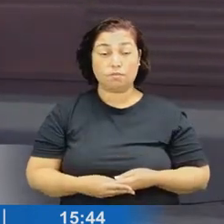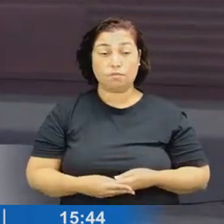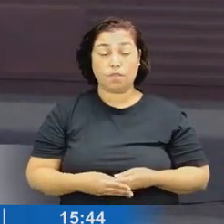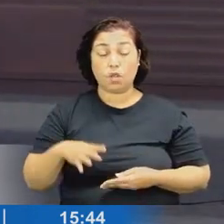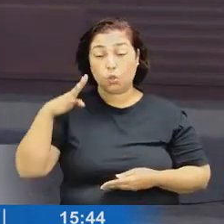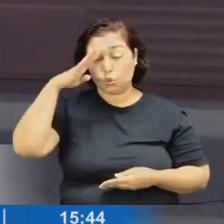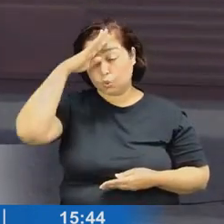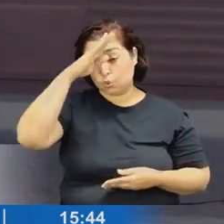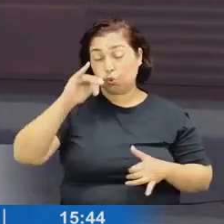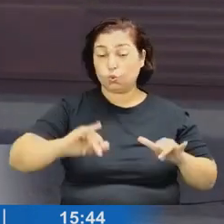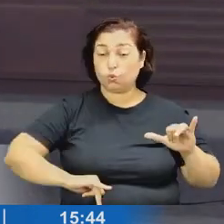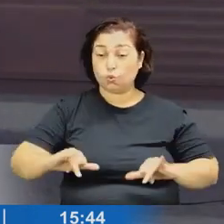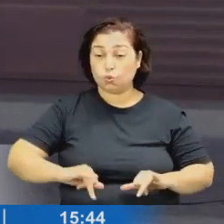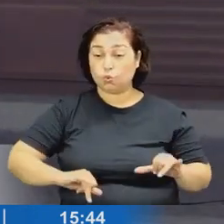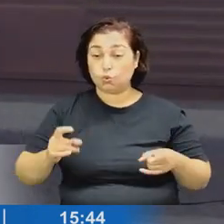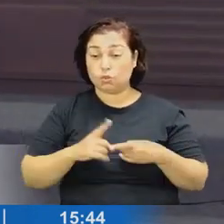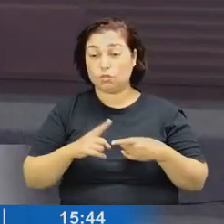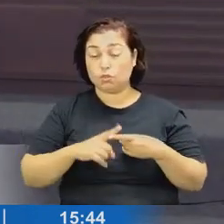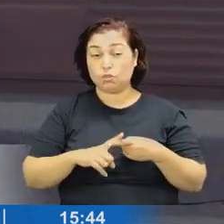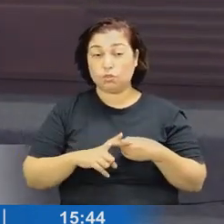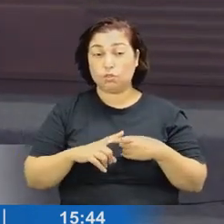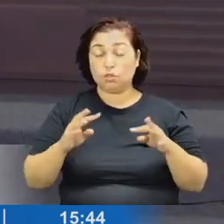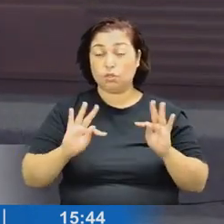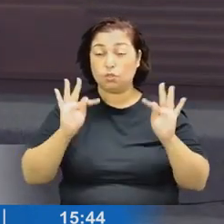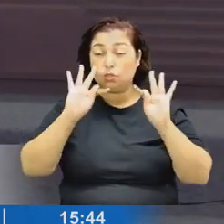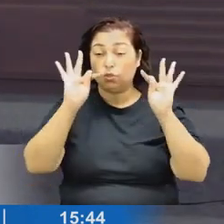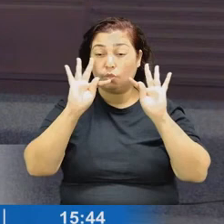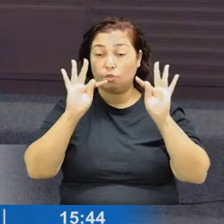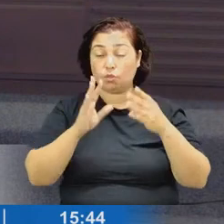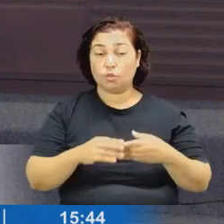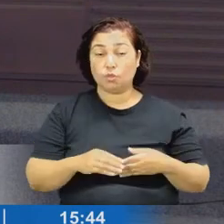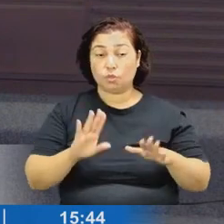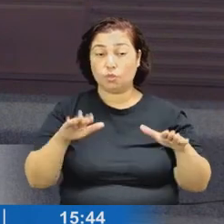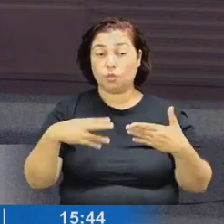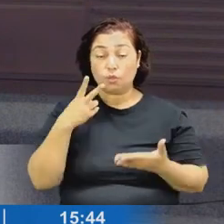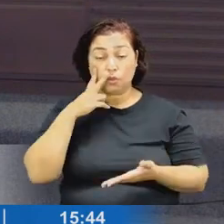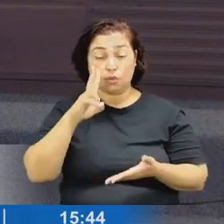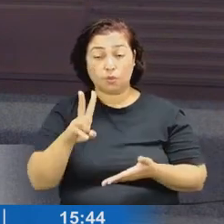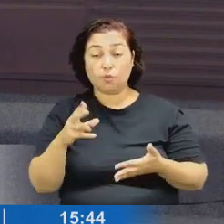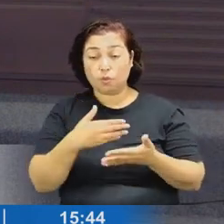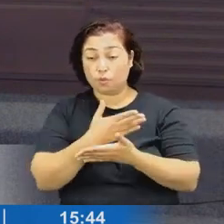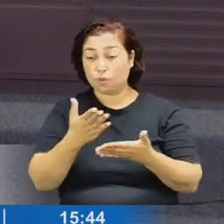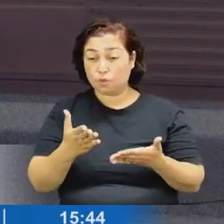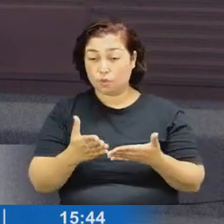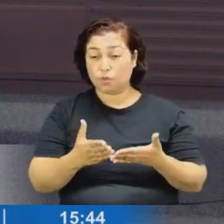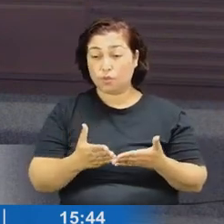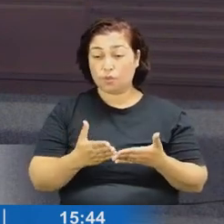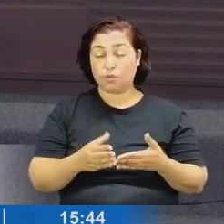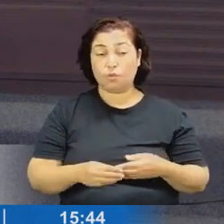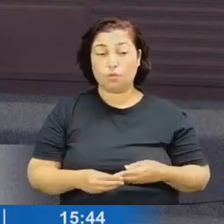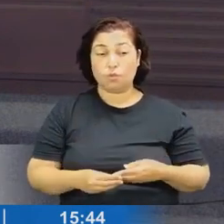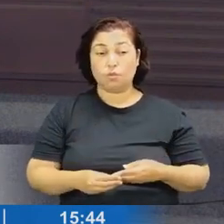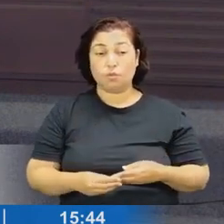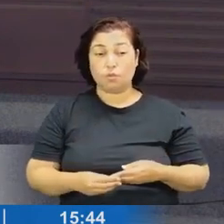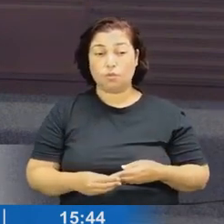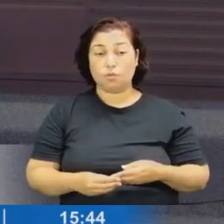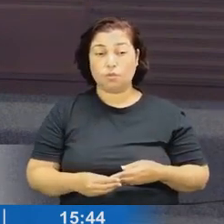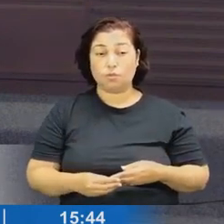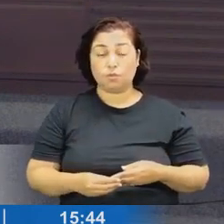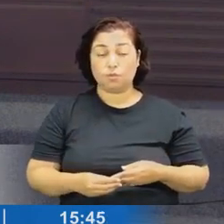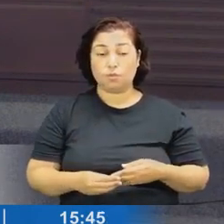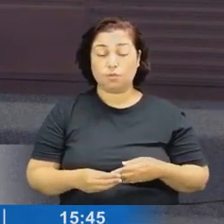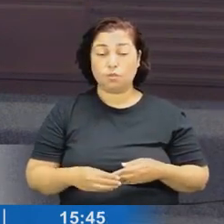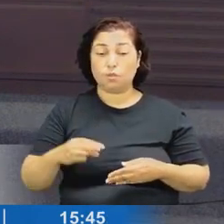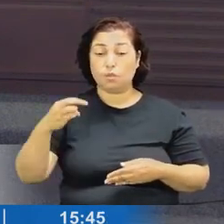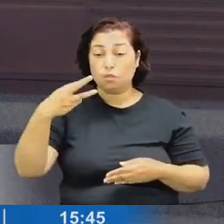sofria muito cara porque tem uma técnica suja no debate que você joga assim quando você vê que vai passar para o cara você joga três quatro